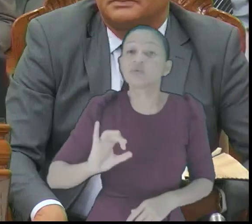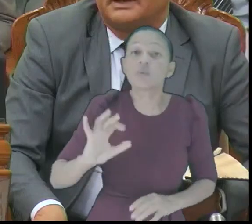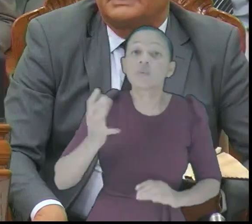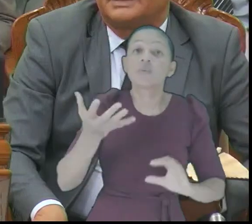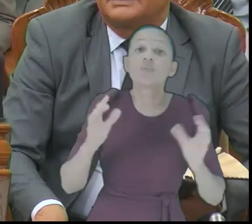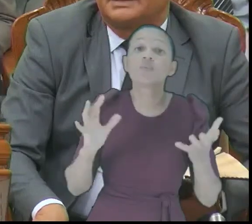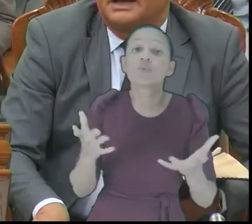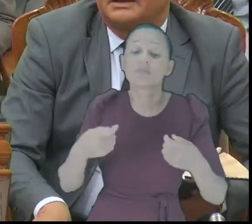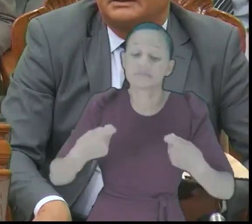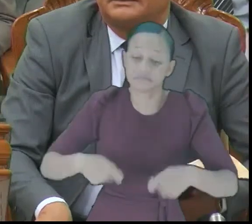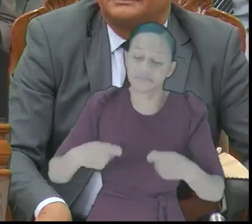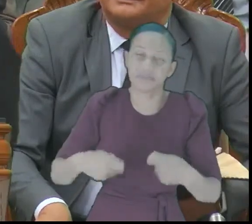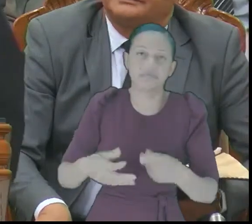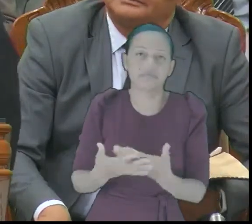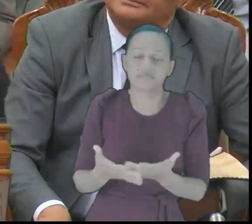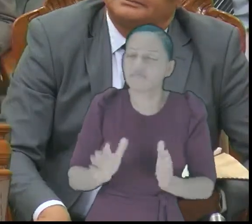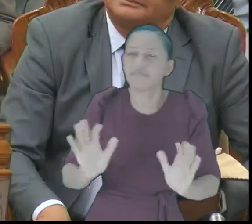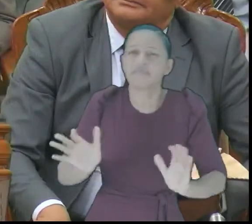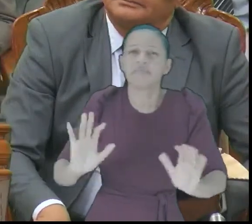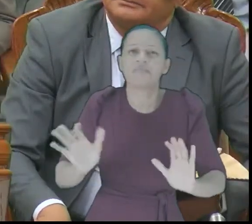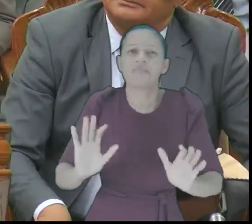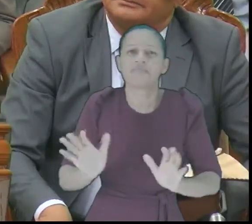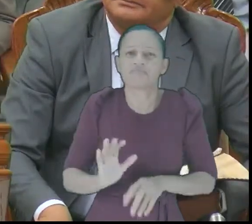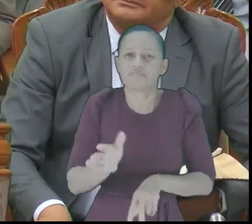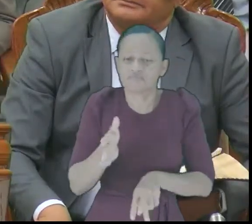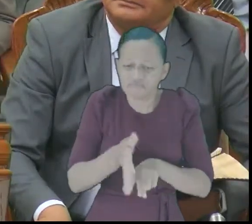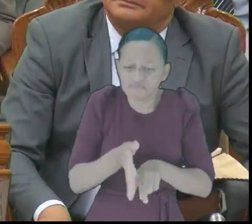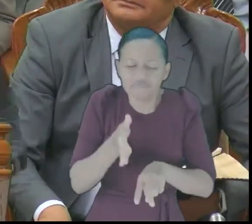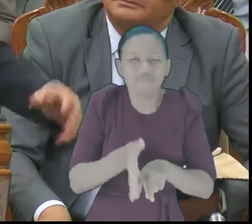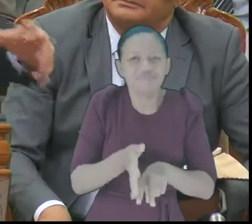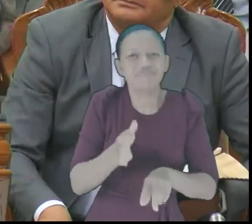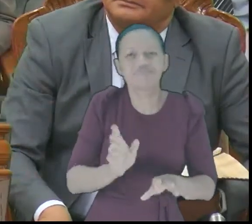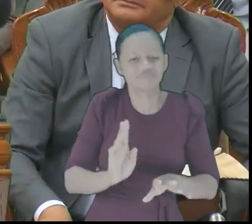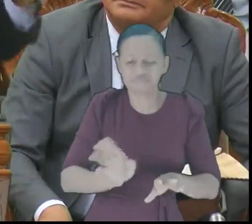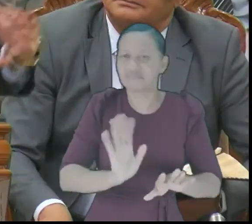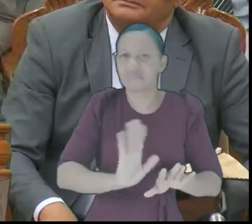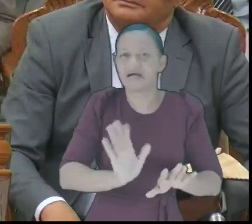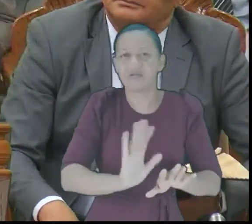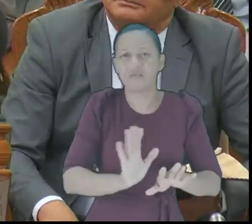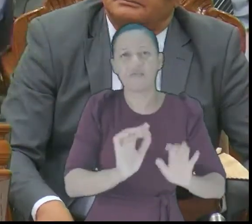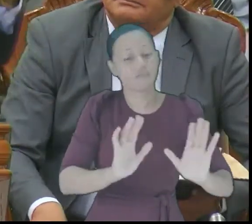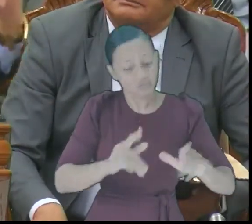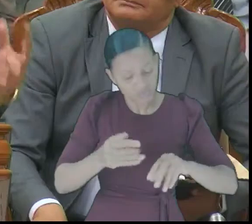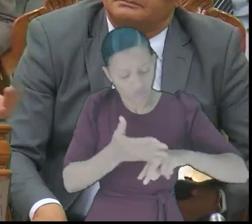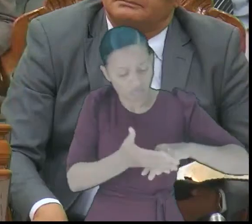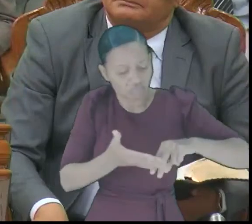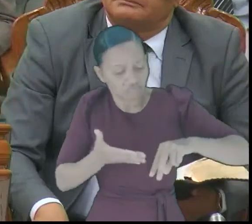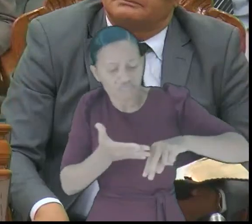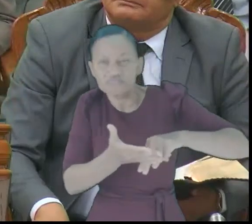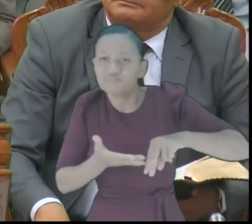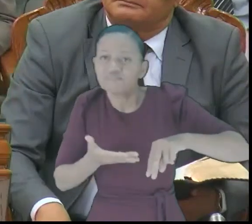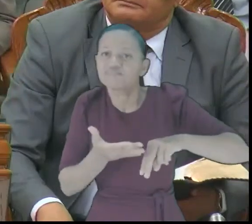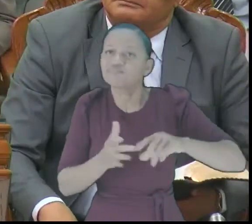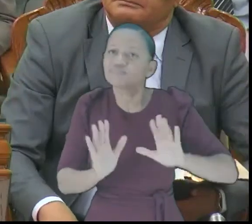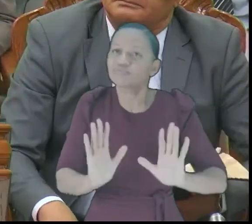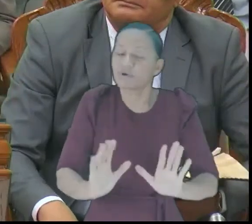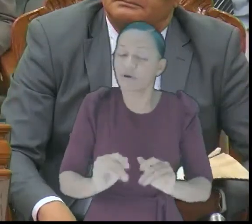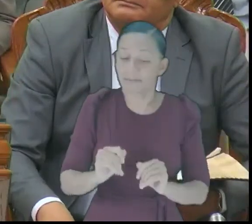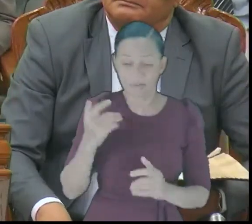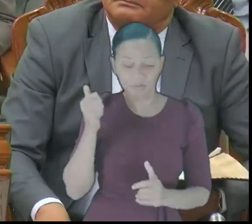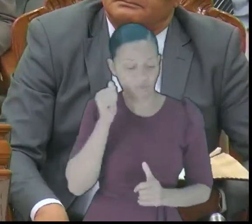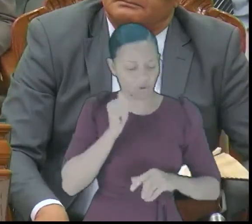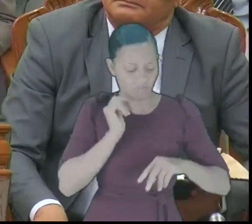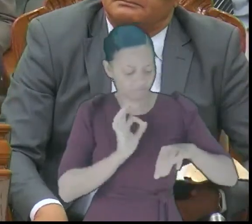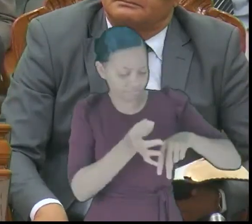irmão? Necessário. Mas se não houver, fique assim mesmo, que é um cosmios. Uma mulher bem vestida, a Bíblia diz que é um